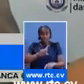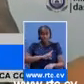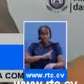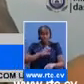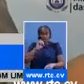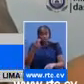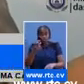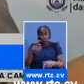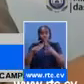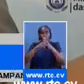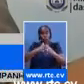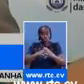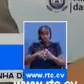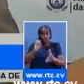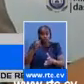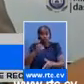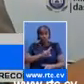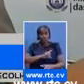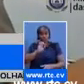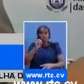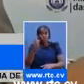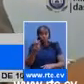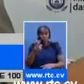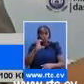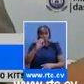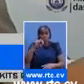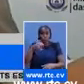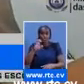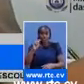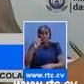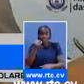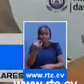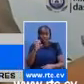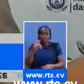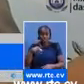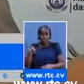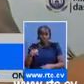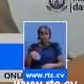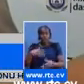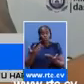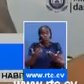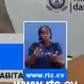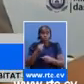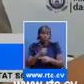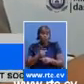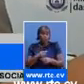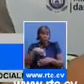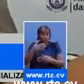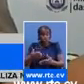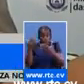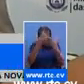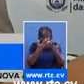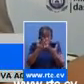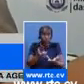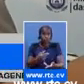ou privatizadas, ou concessionadas. Uma agenda. Mas depois há os passos seguintes. Qual é o passo seguinte? É o estudo. Haverá um estudo em relação a cada empresa,